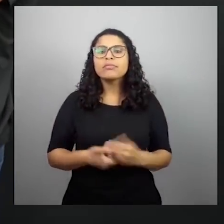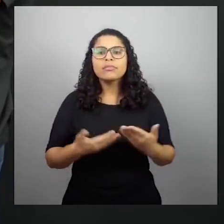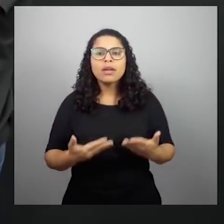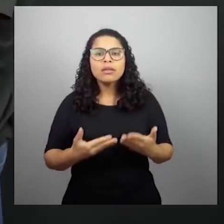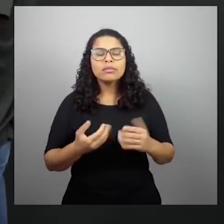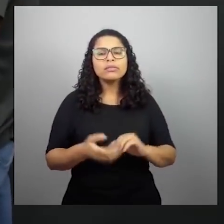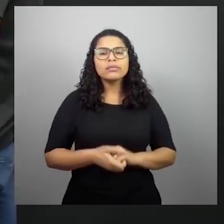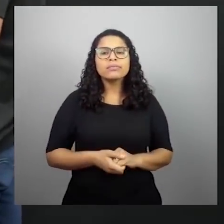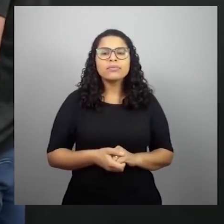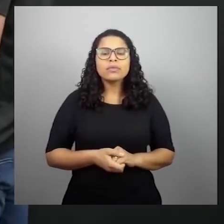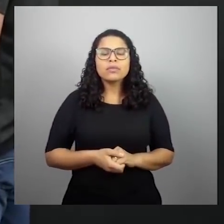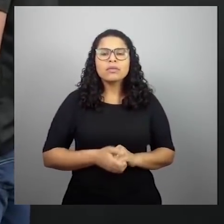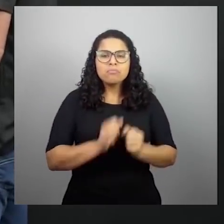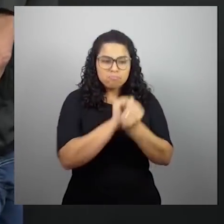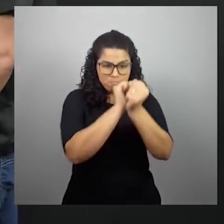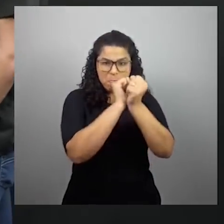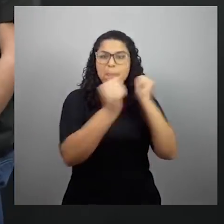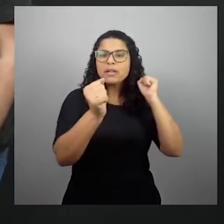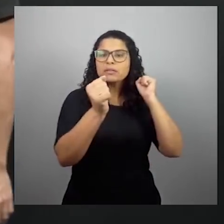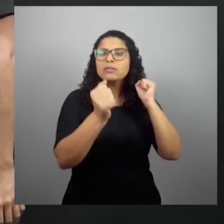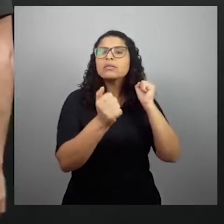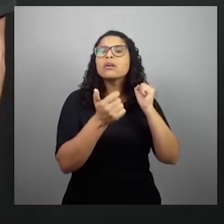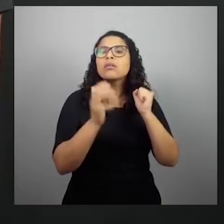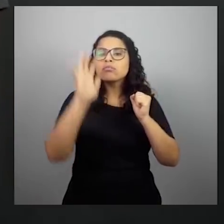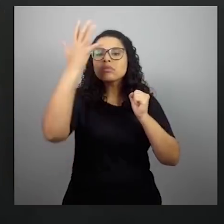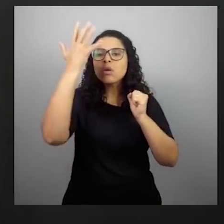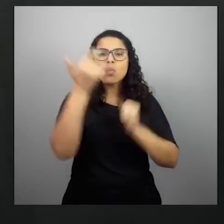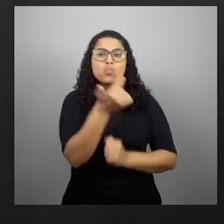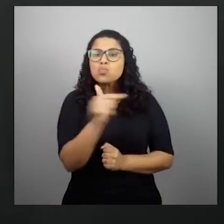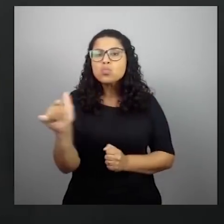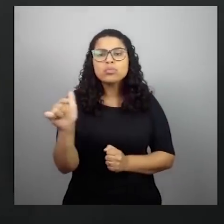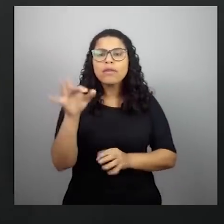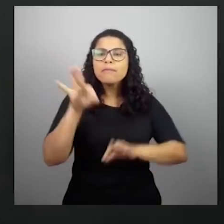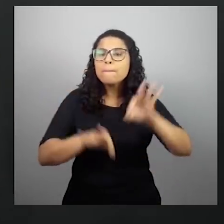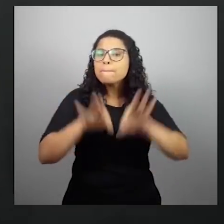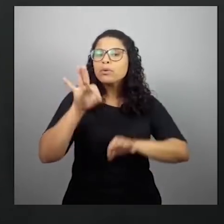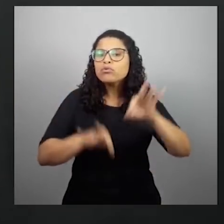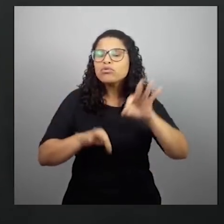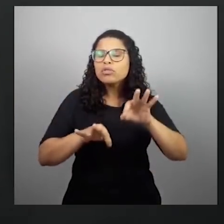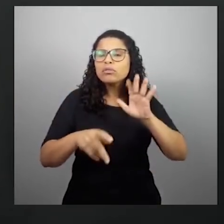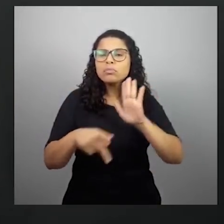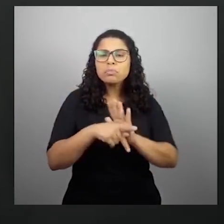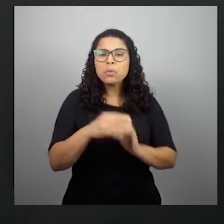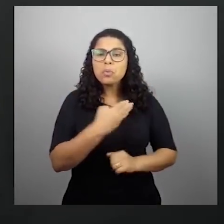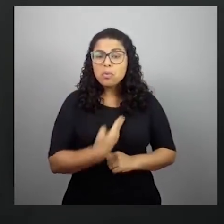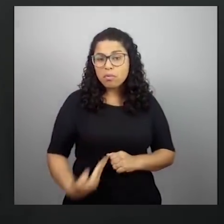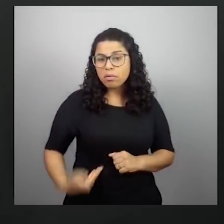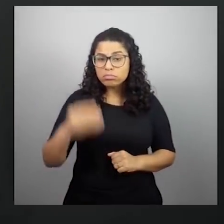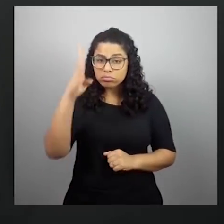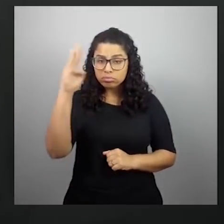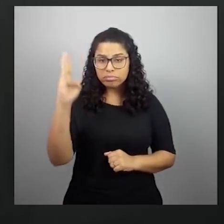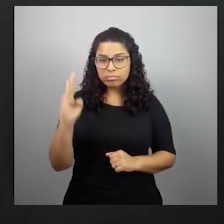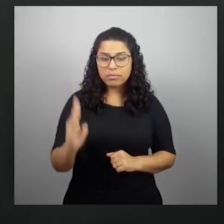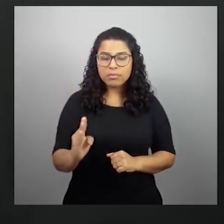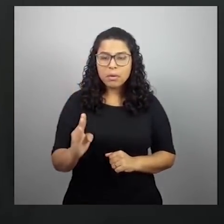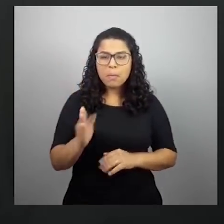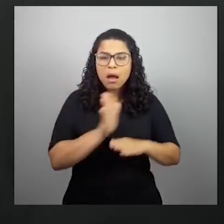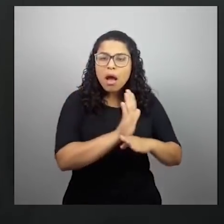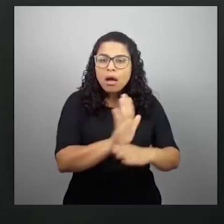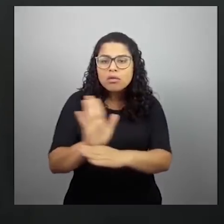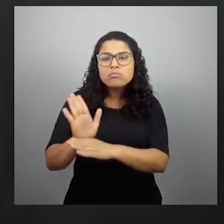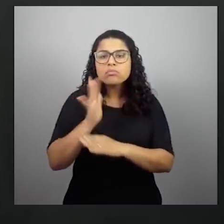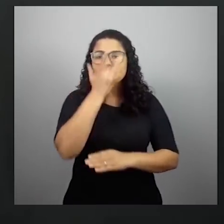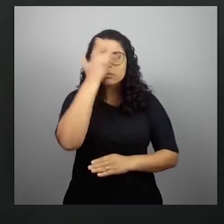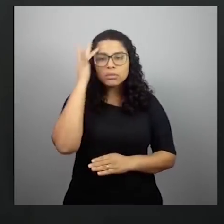seja, saídos da escravidão, não houve nenhum projeto do Estado brasileiro no sentido de auxiliar